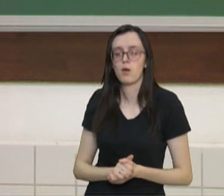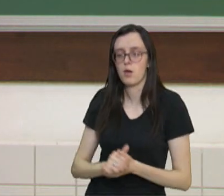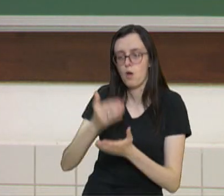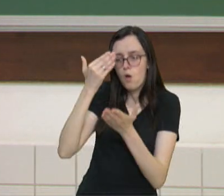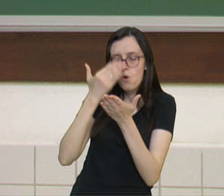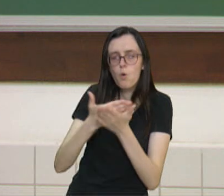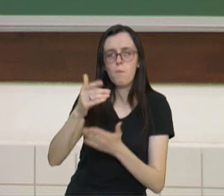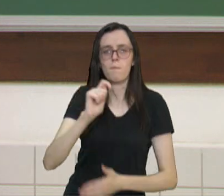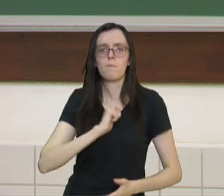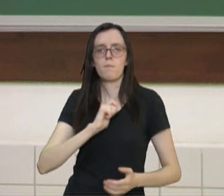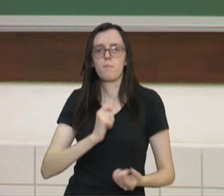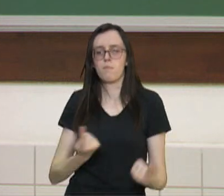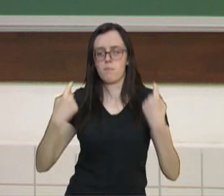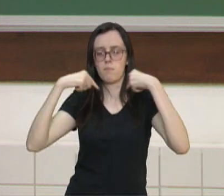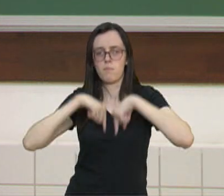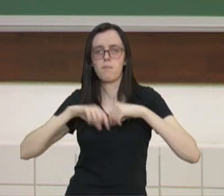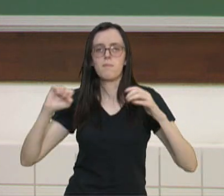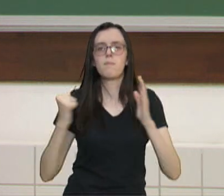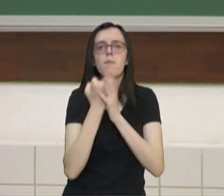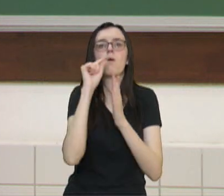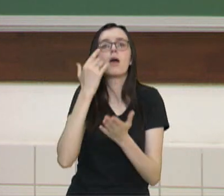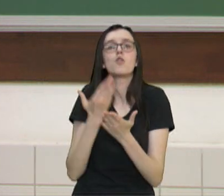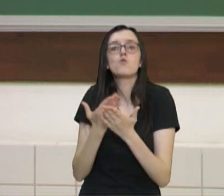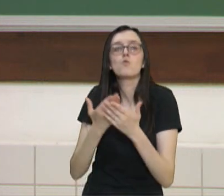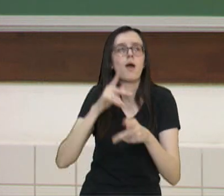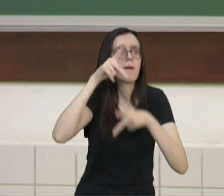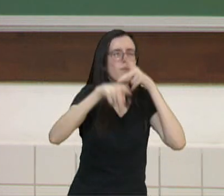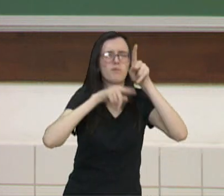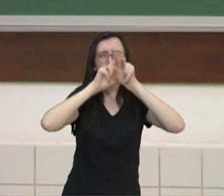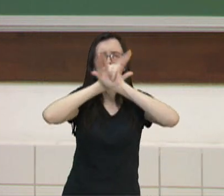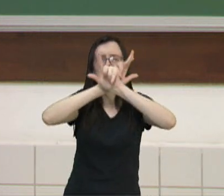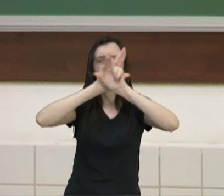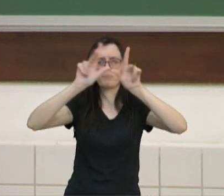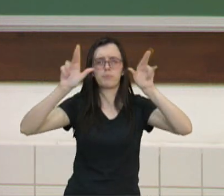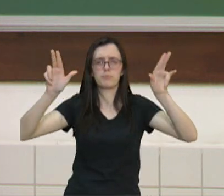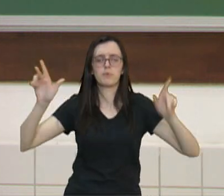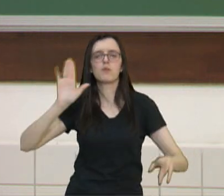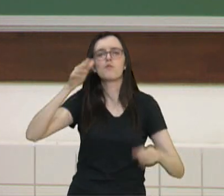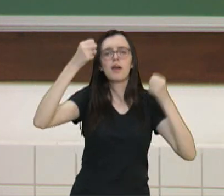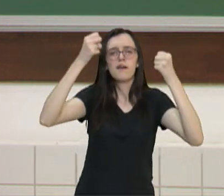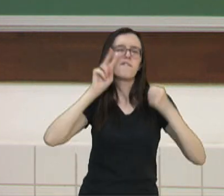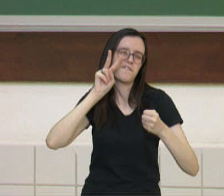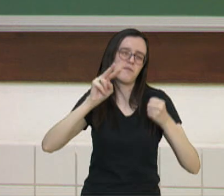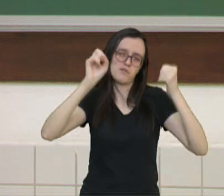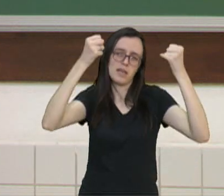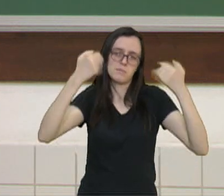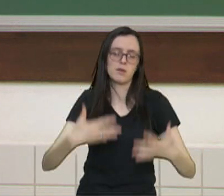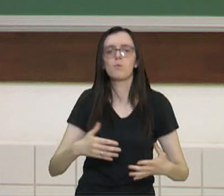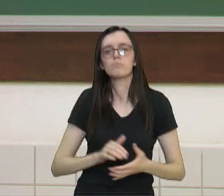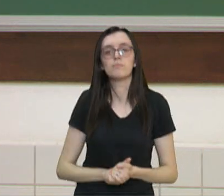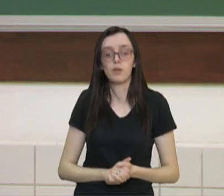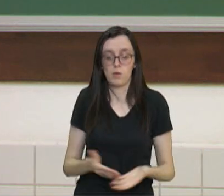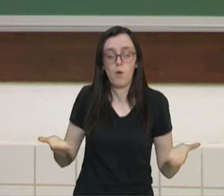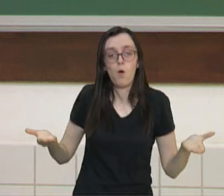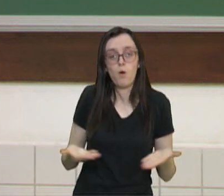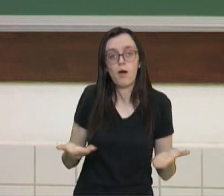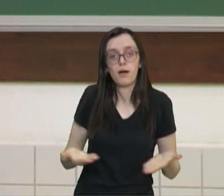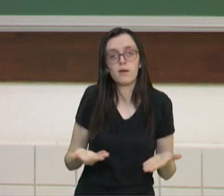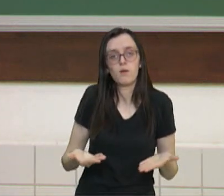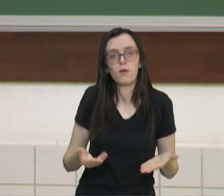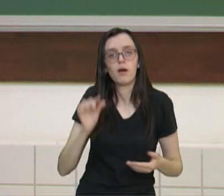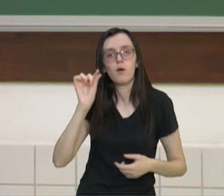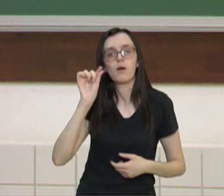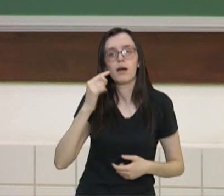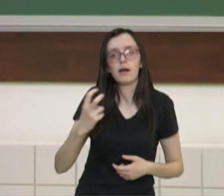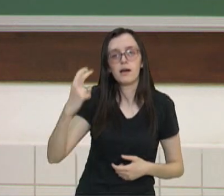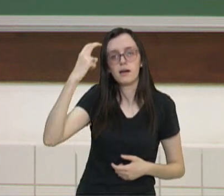começo da antropologia marcava muito por estudar povos diferentes, né? Como vocês já viram. E hoje,